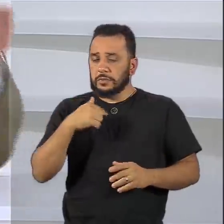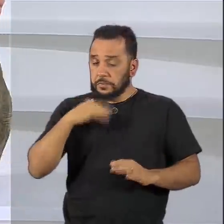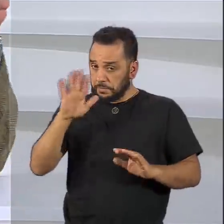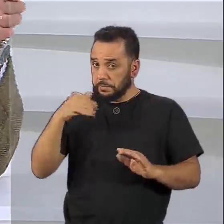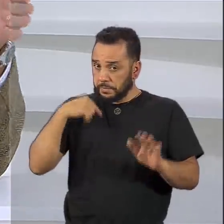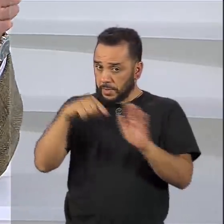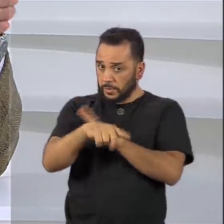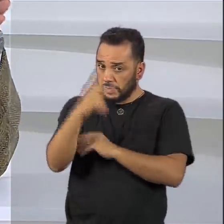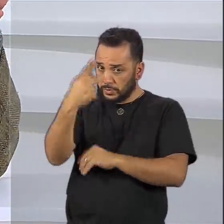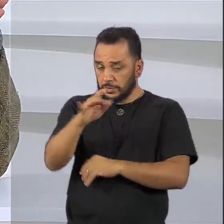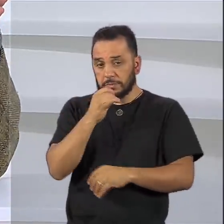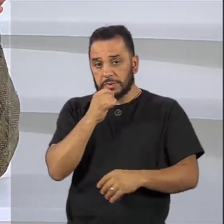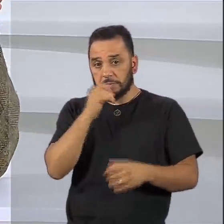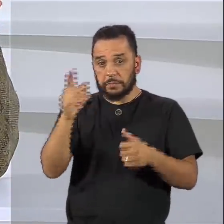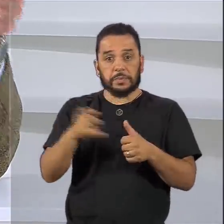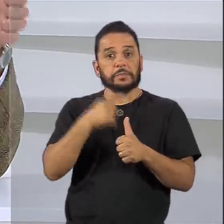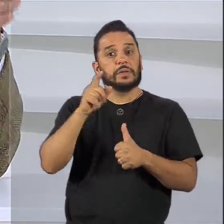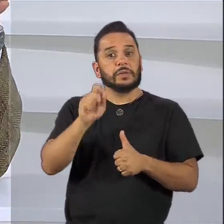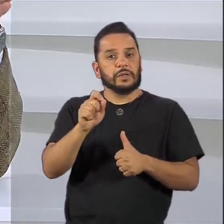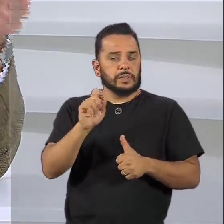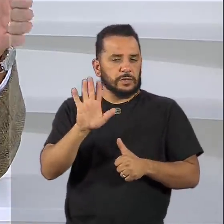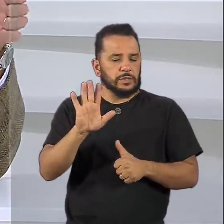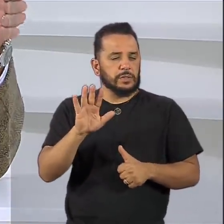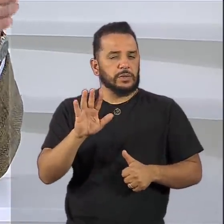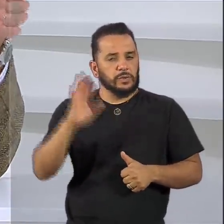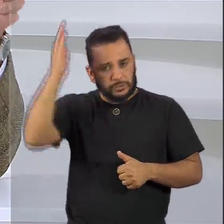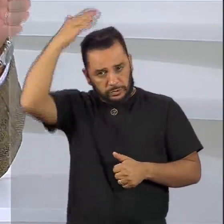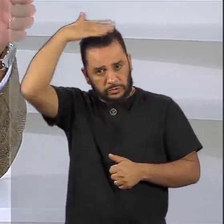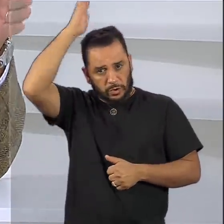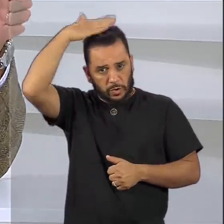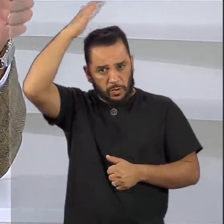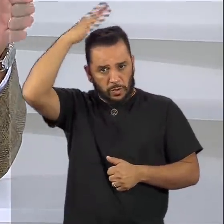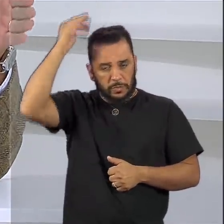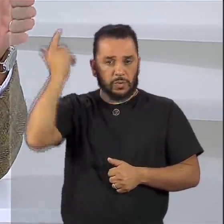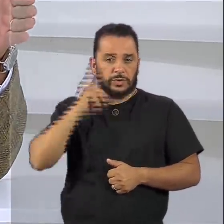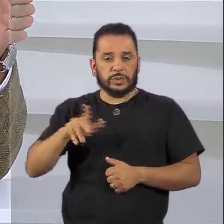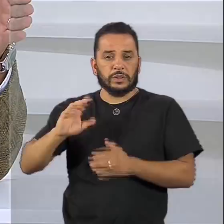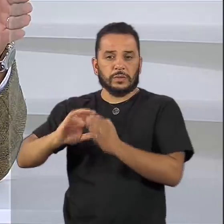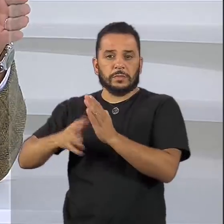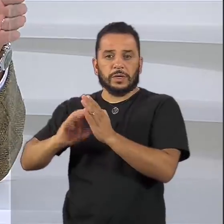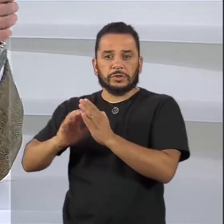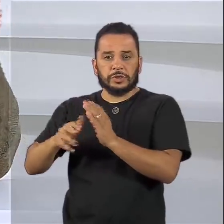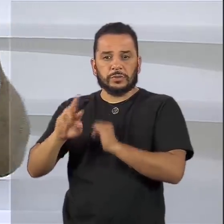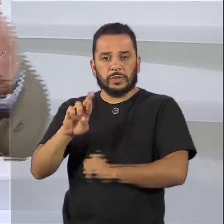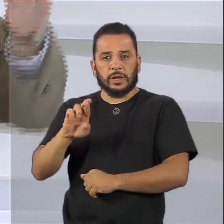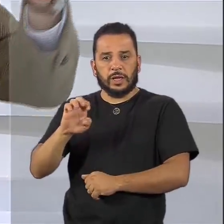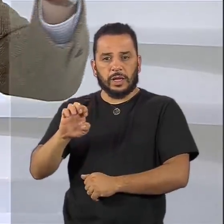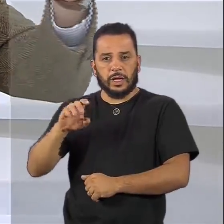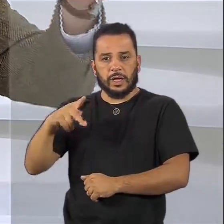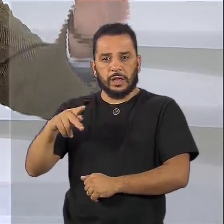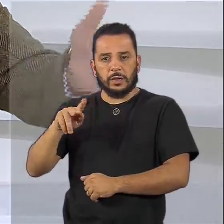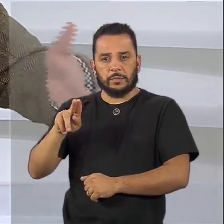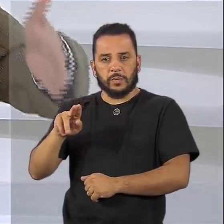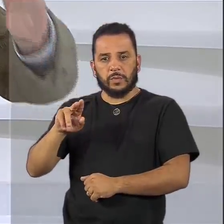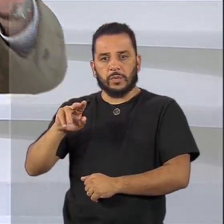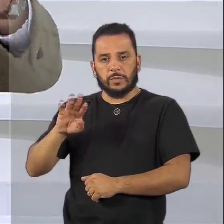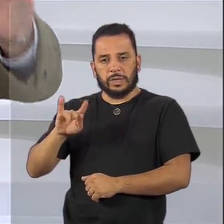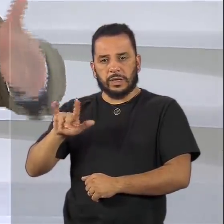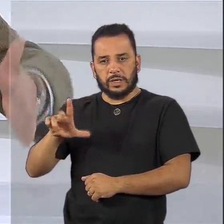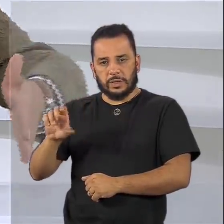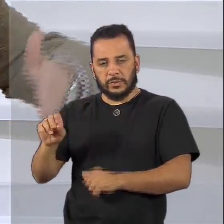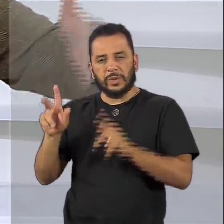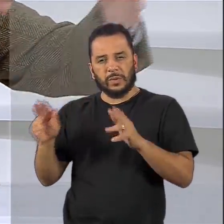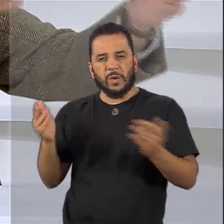Em primeiro lugar, né, o Trump conseguiu o Partido Republicano. Ou seja, ele conseguiu o PMDB,